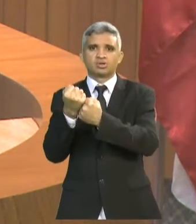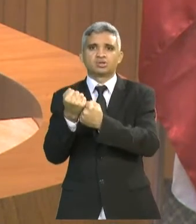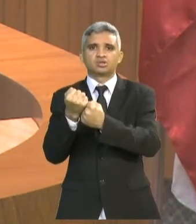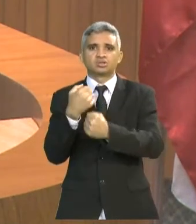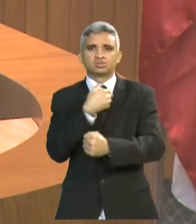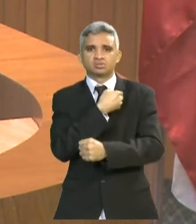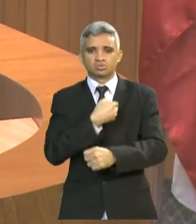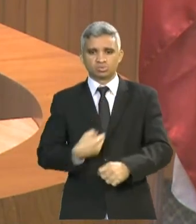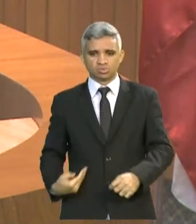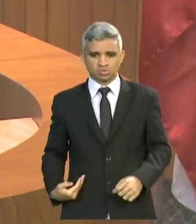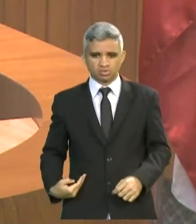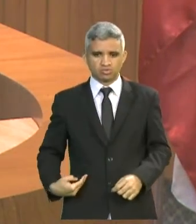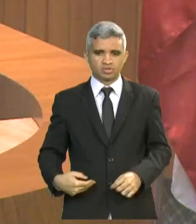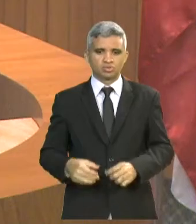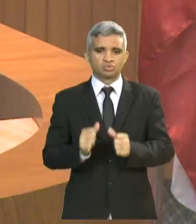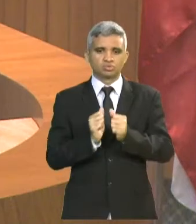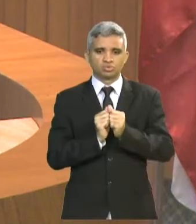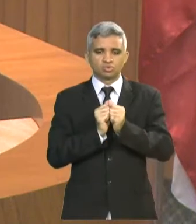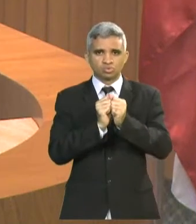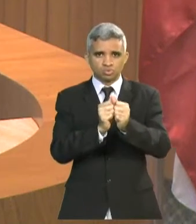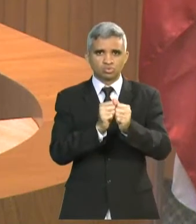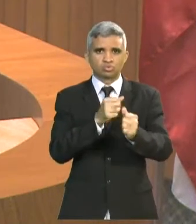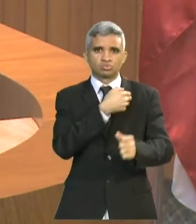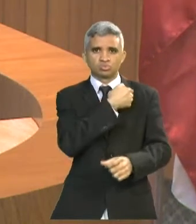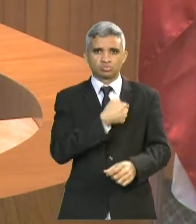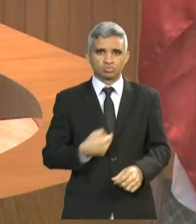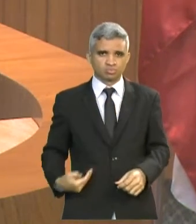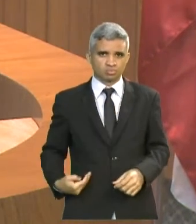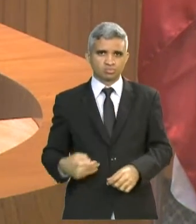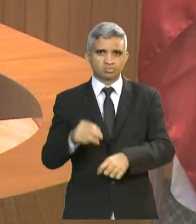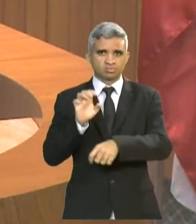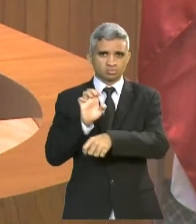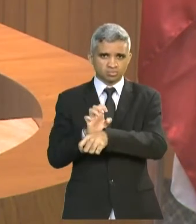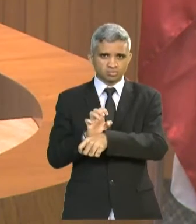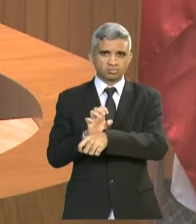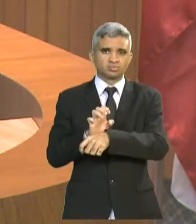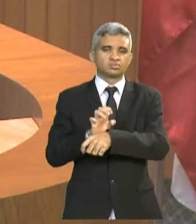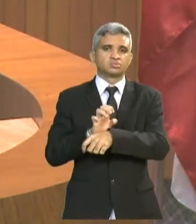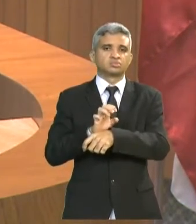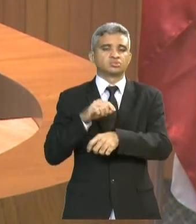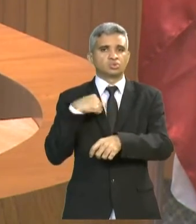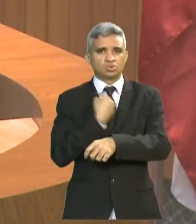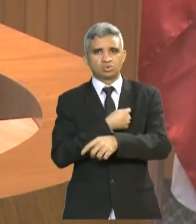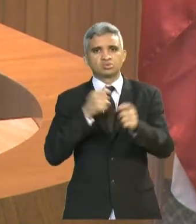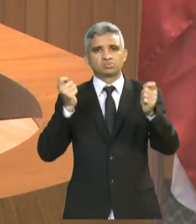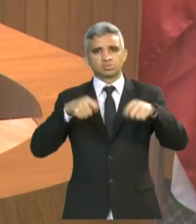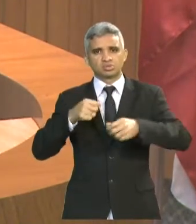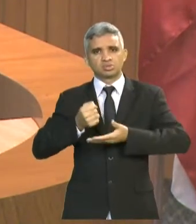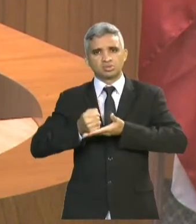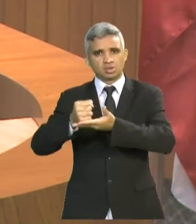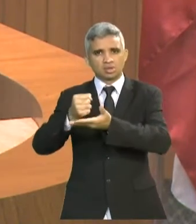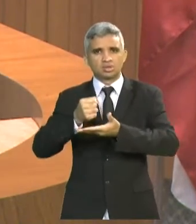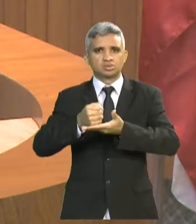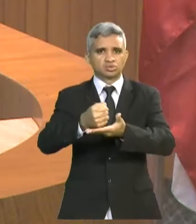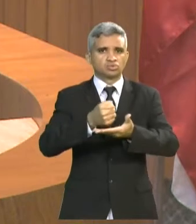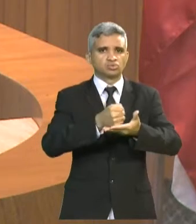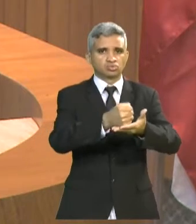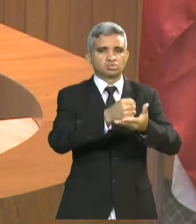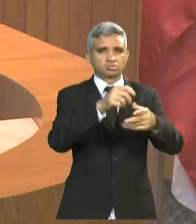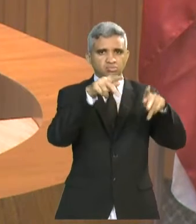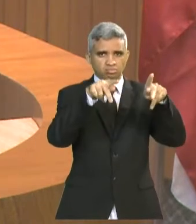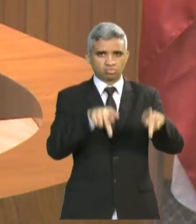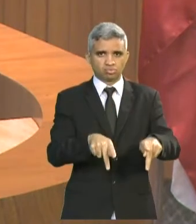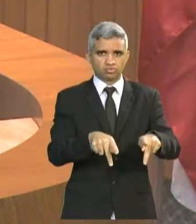em sintonia com o executivo, possa chegar às ações do cidadão maranhense. Digo isso porque muitas vezes, deputado